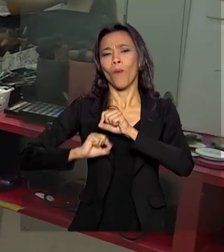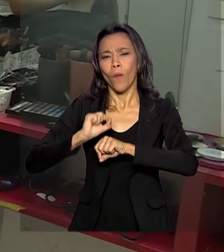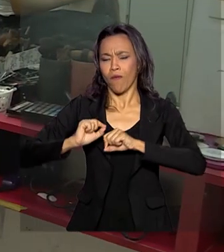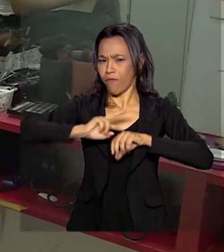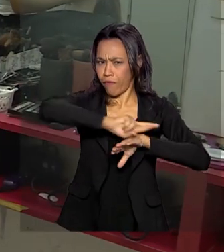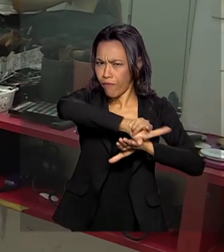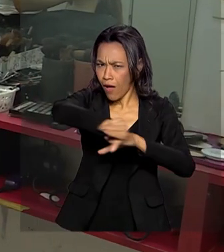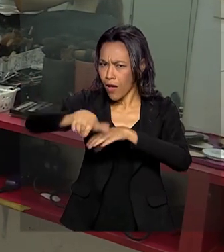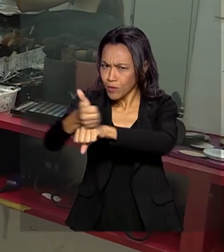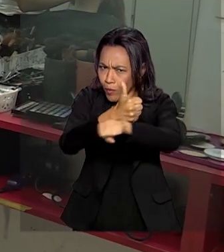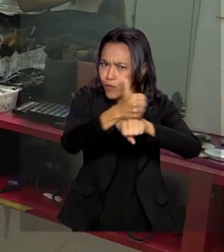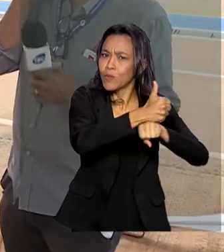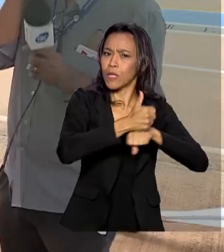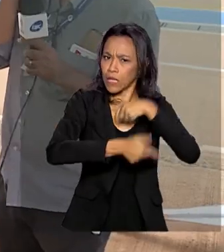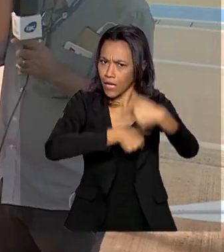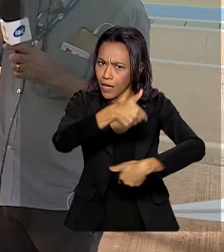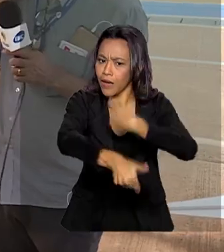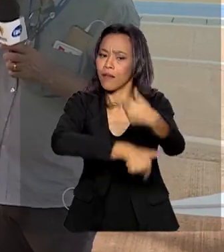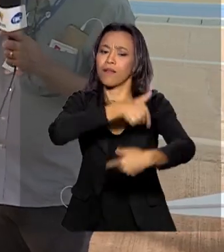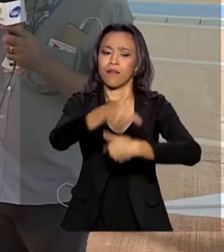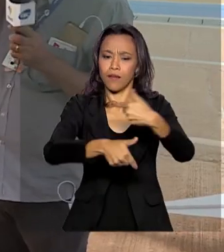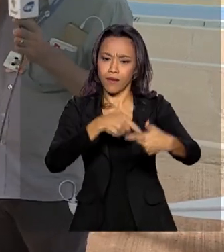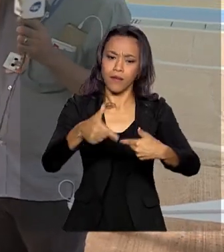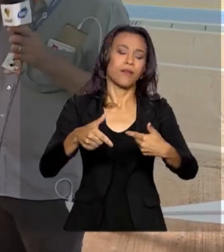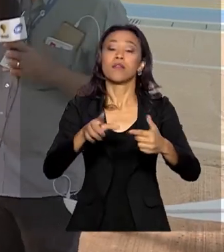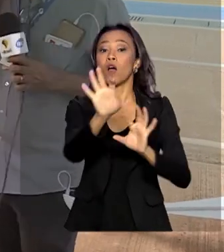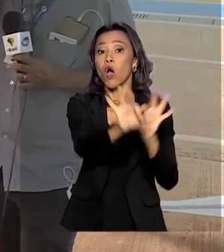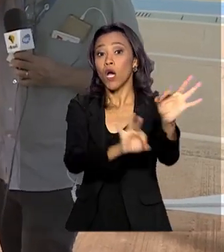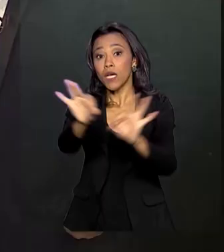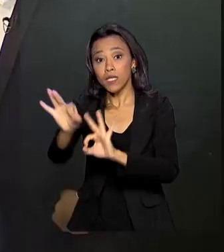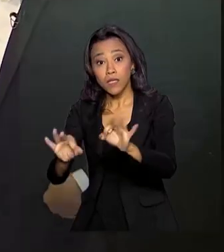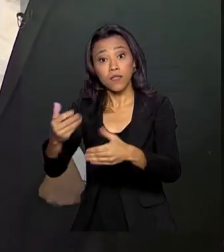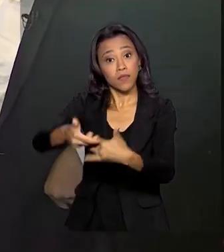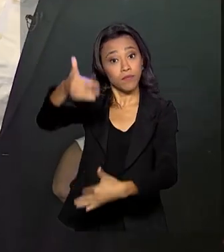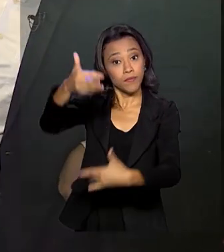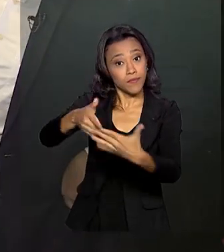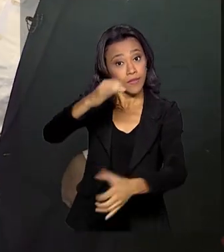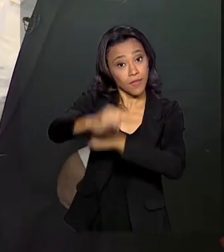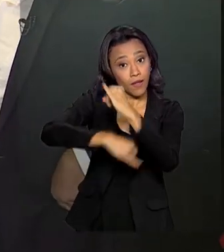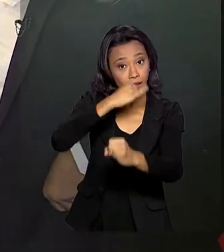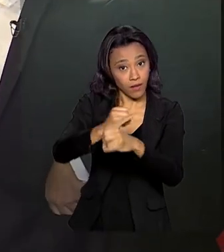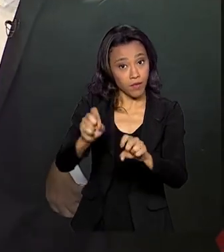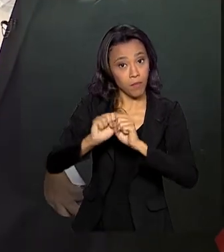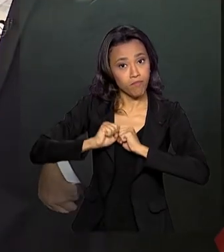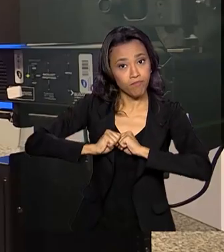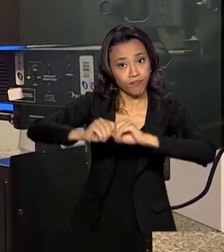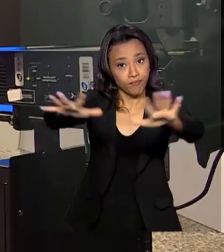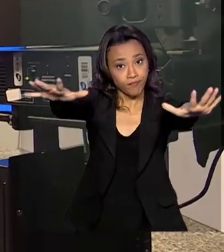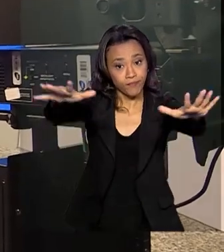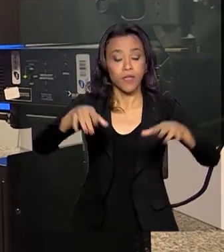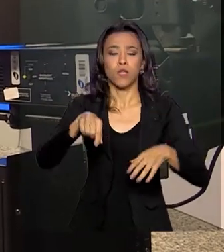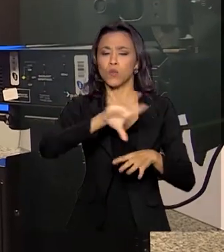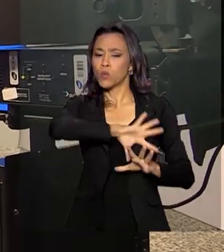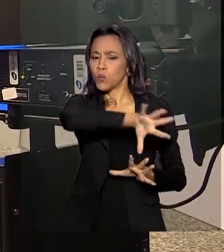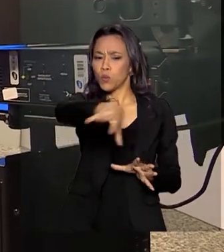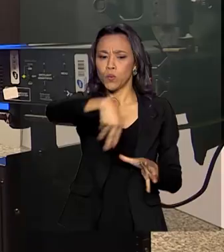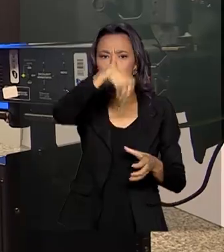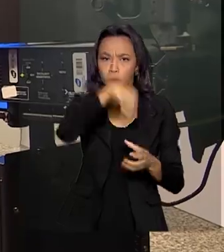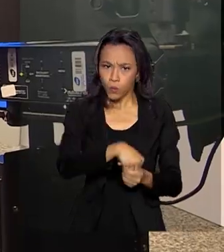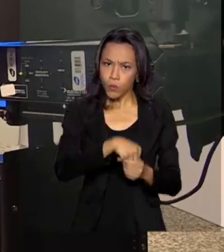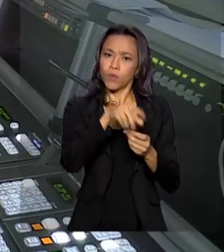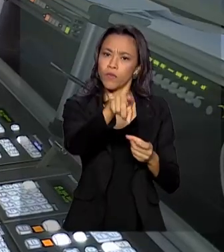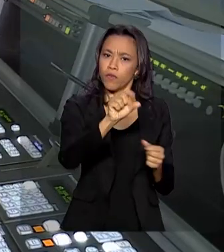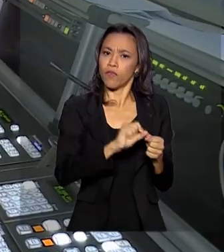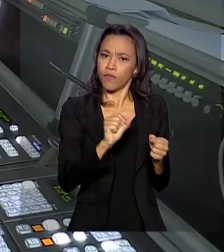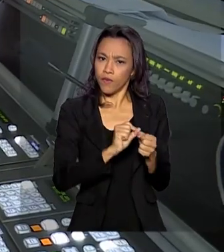profissionais e de todas as equipes e plataformas da empresa. Nos dias do evento, todo o material produzido pelas equipes